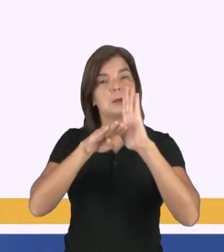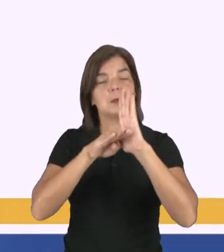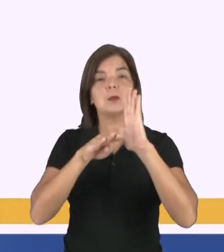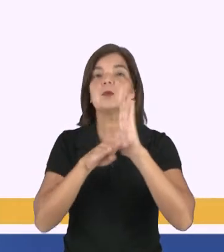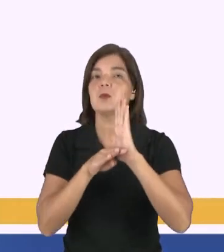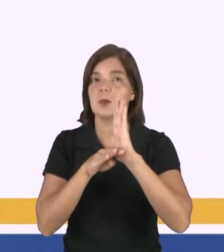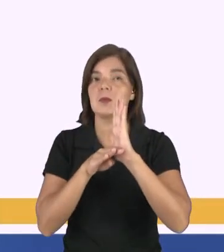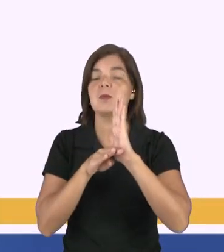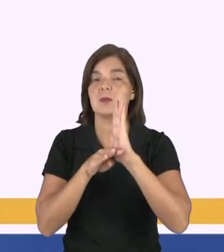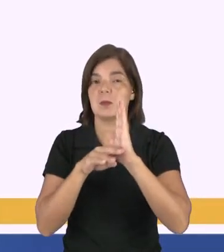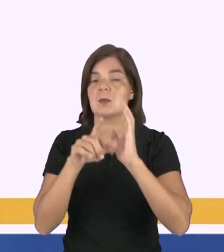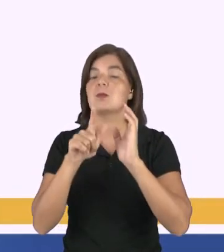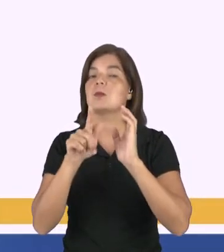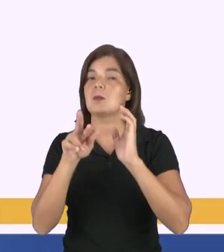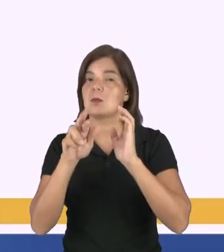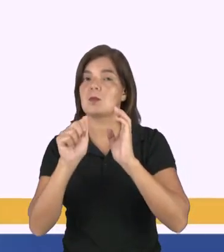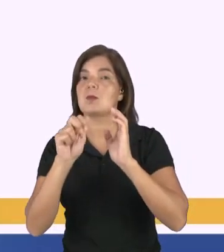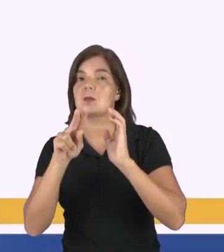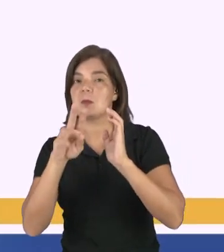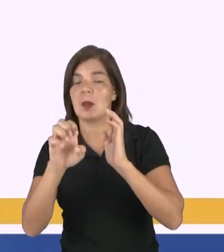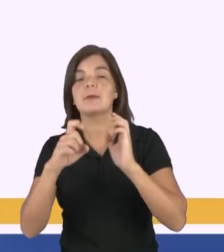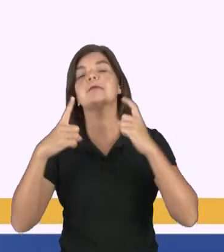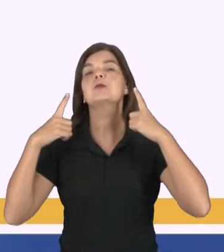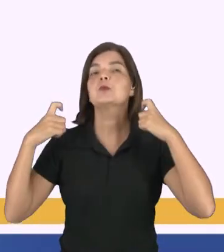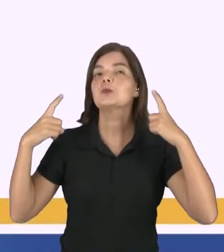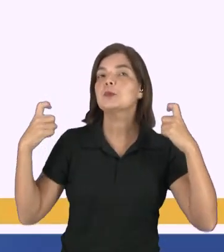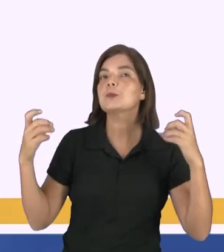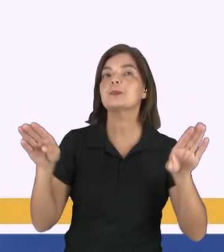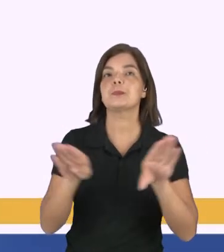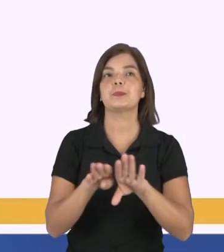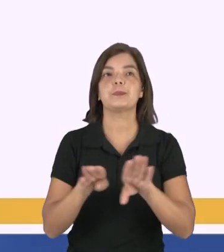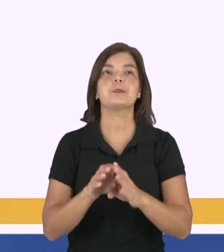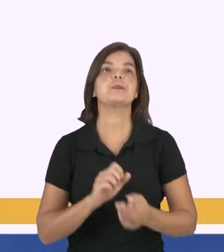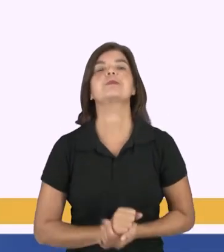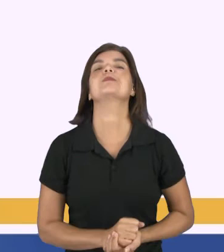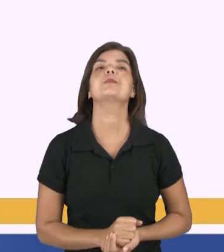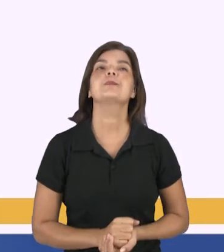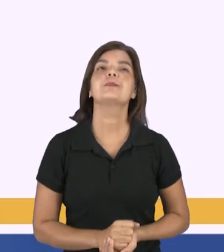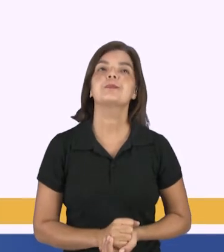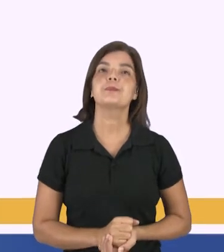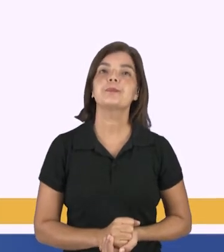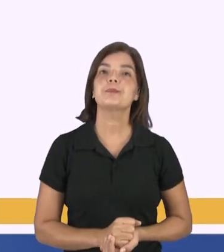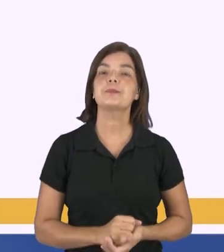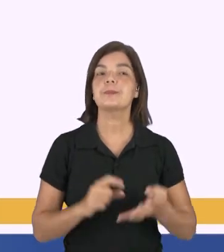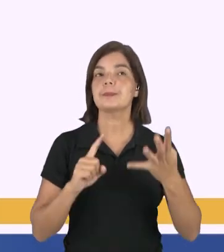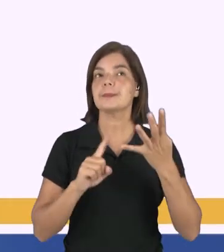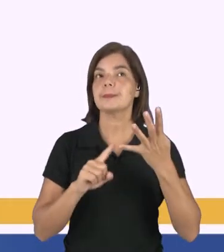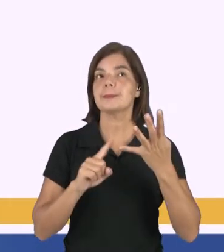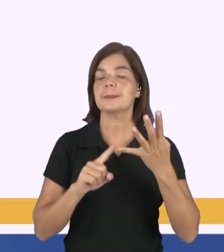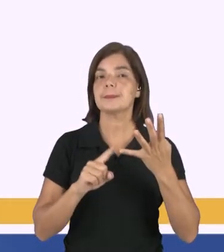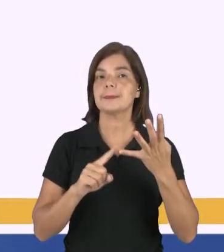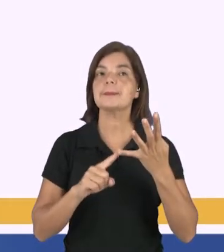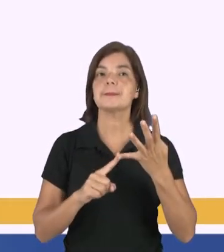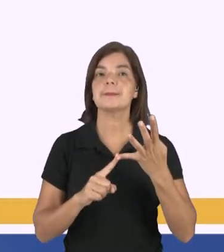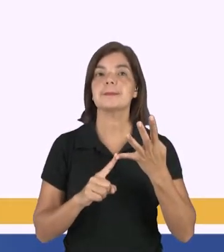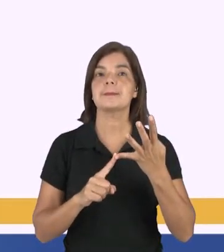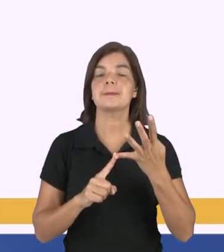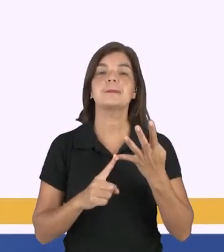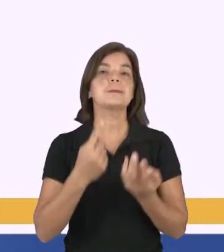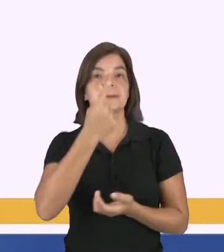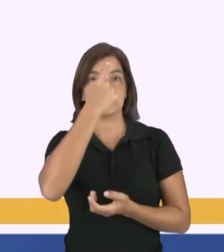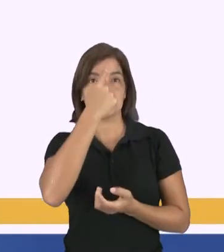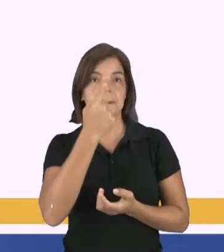pauta mais grave fica o som ok vamos seguir adiante o nosso quarto